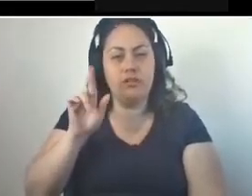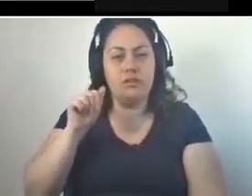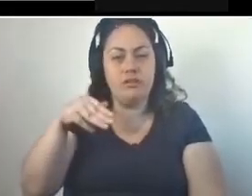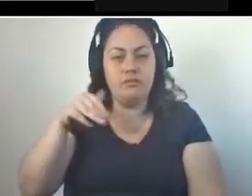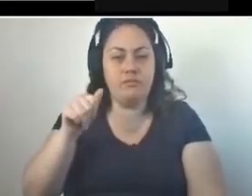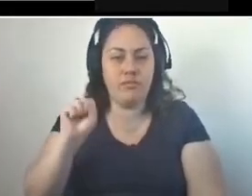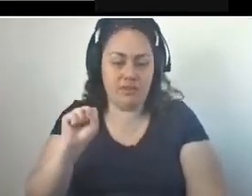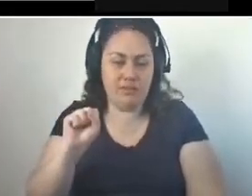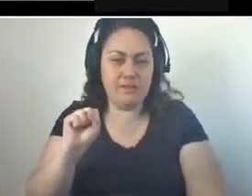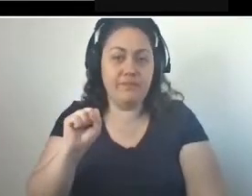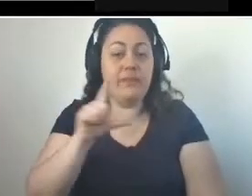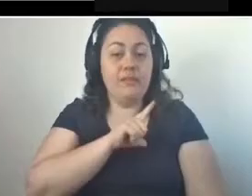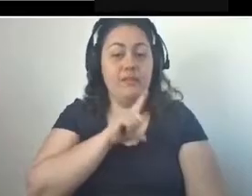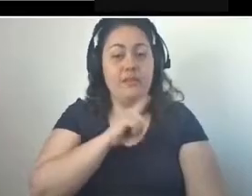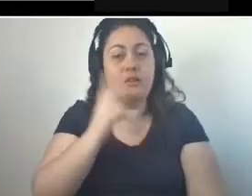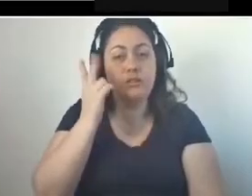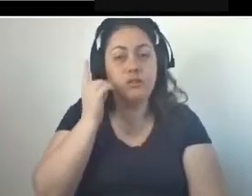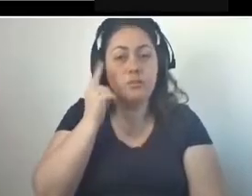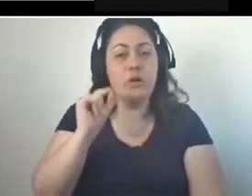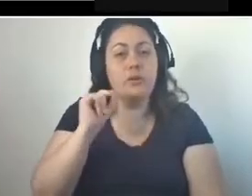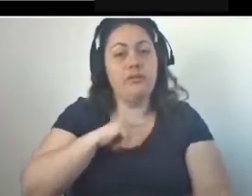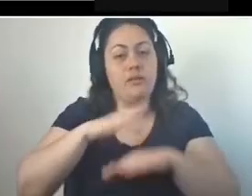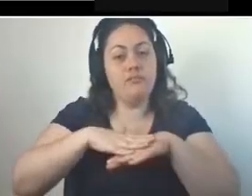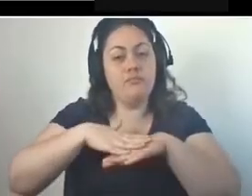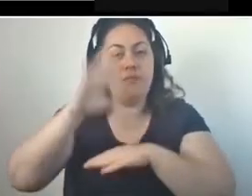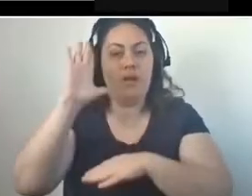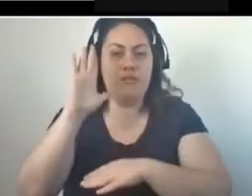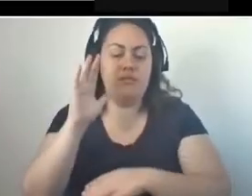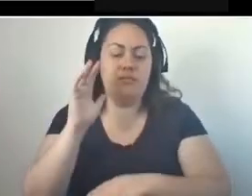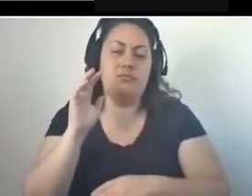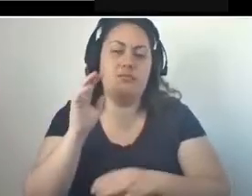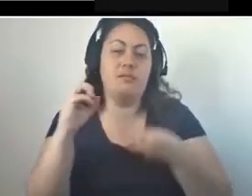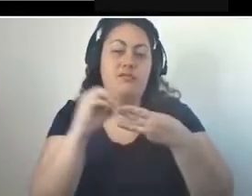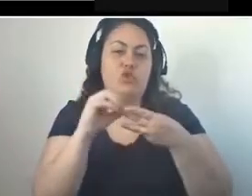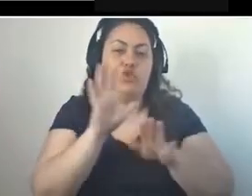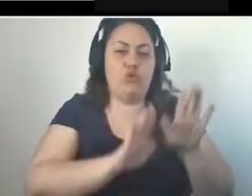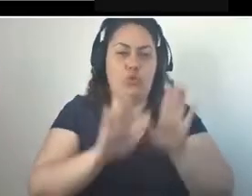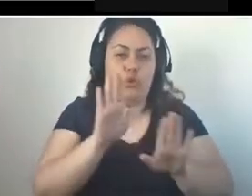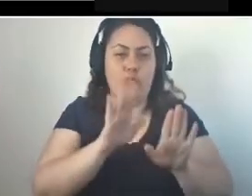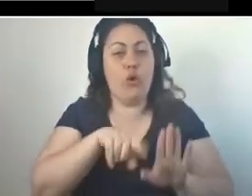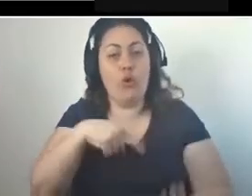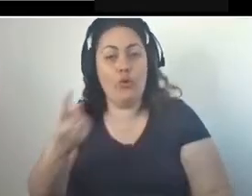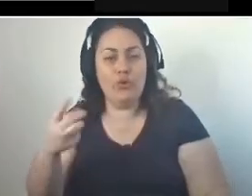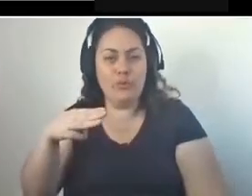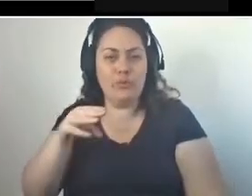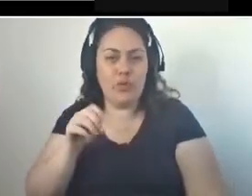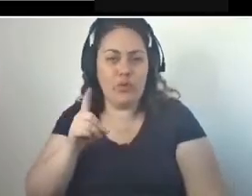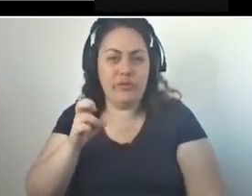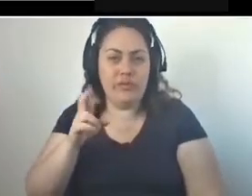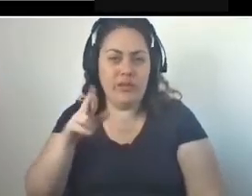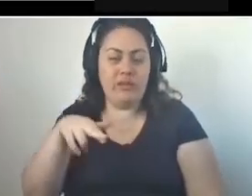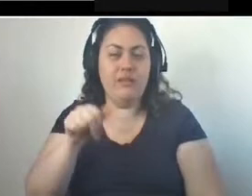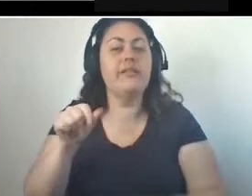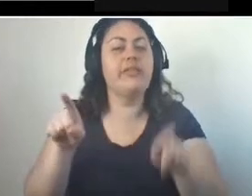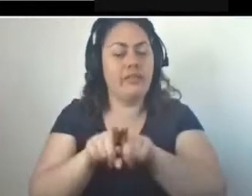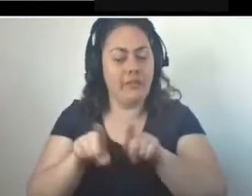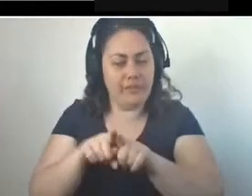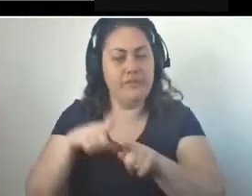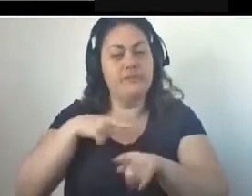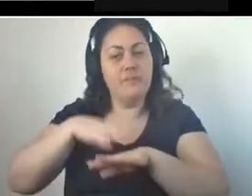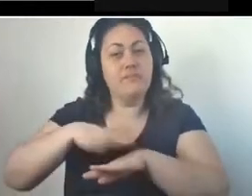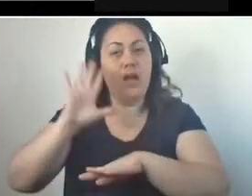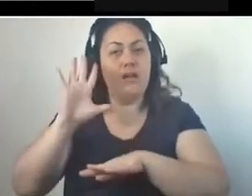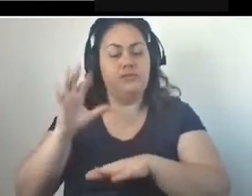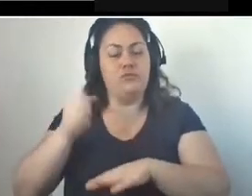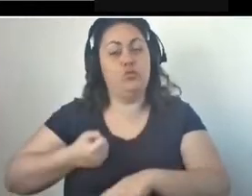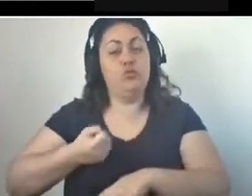mais alta. A Moderna, mais ou menos também, vai ficar numa faixa de anticorpo neutralizante, ou seja, as vacinas de